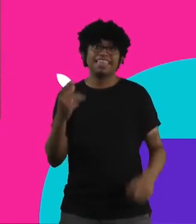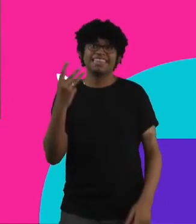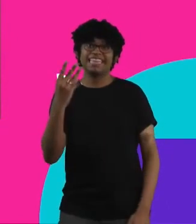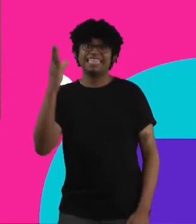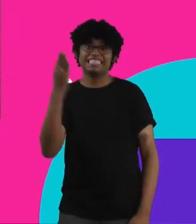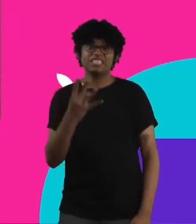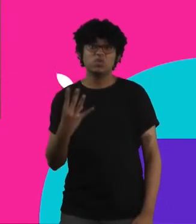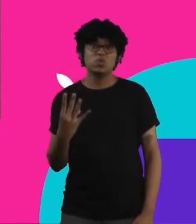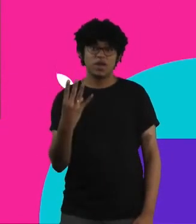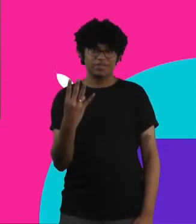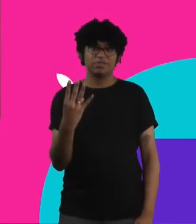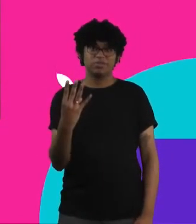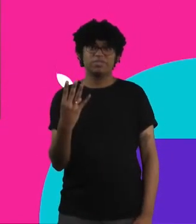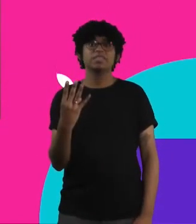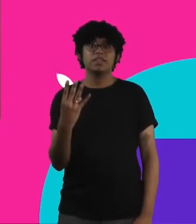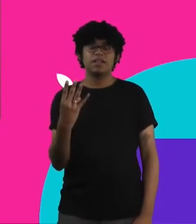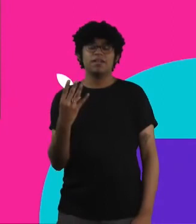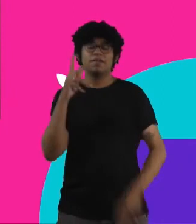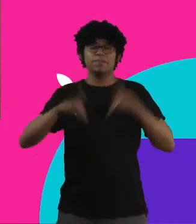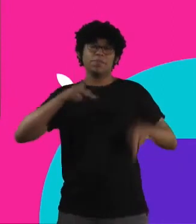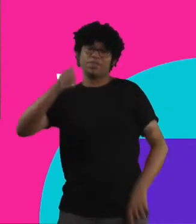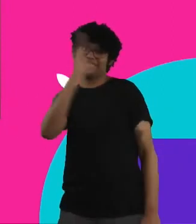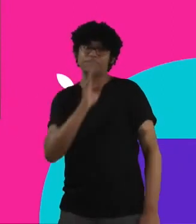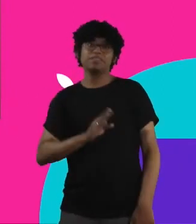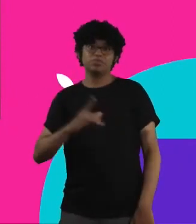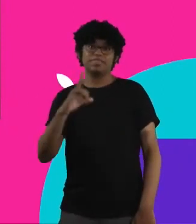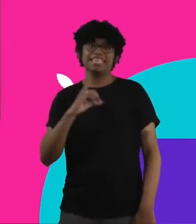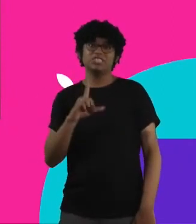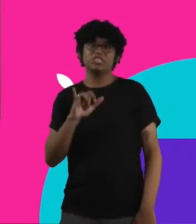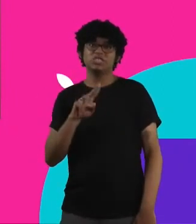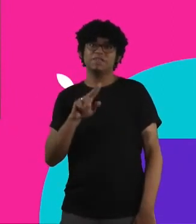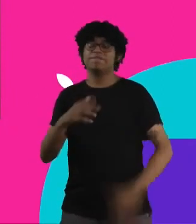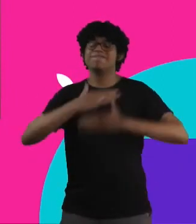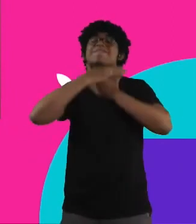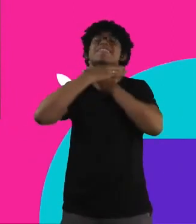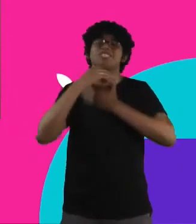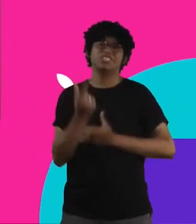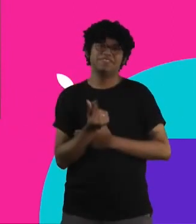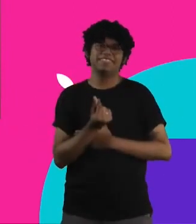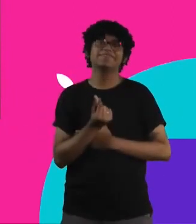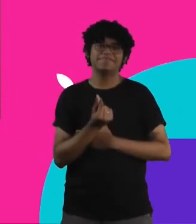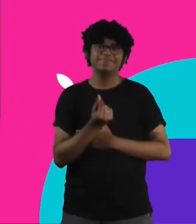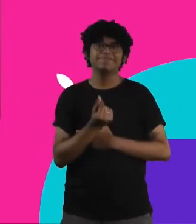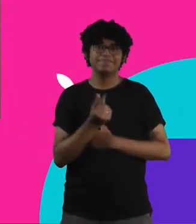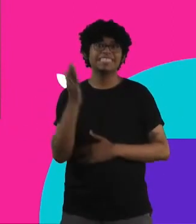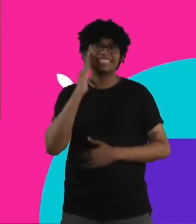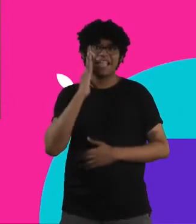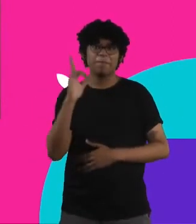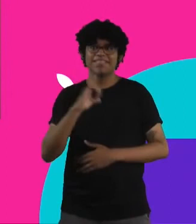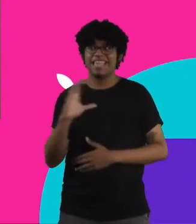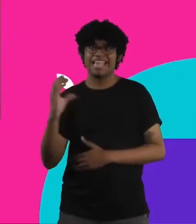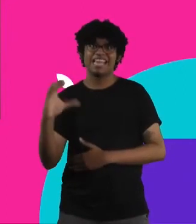população brasileira está endividada. Então, as pessoas sabem que existe o crédito. O ponto é, a quantidade de opções